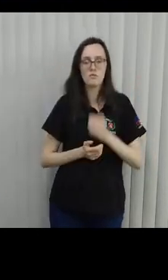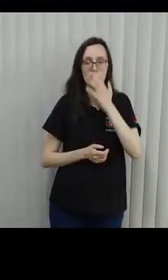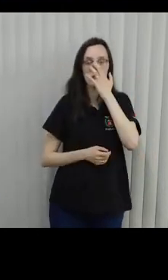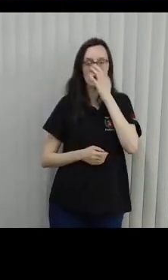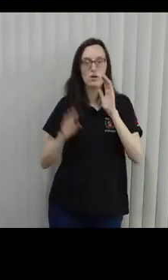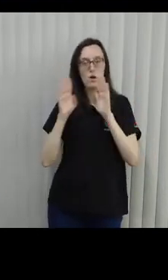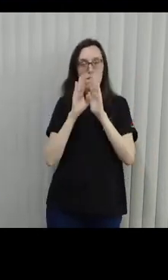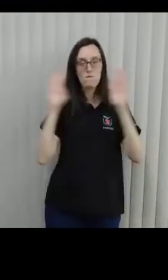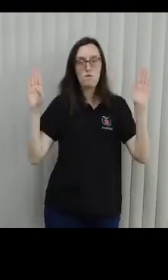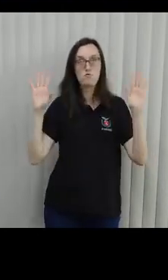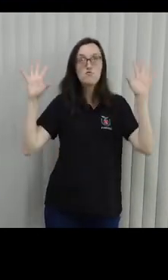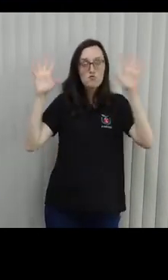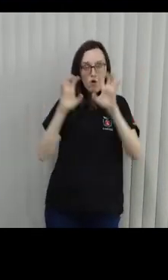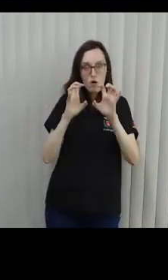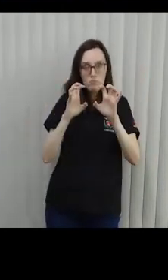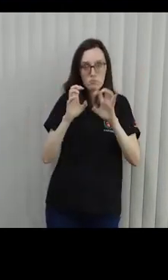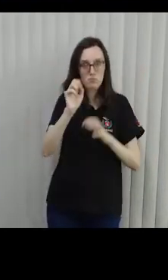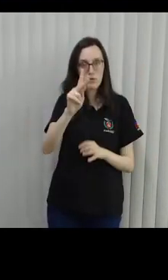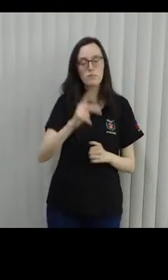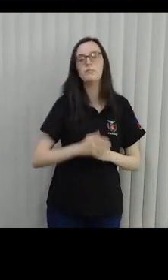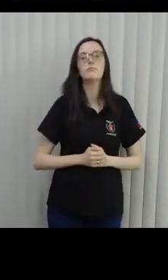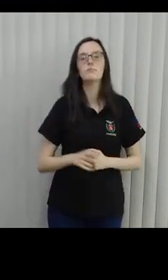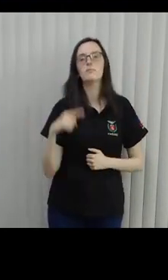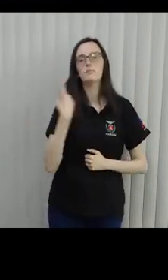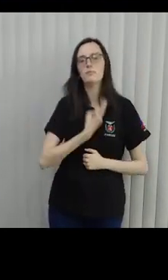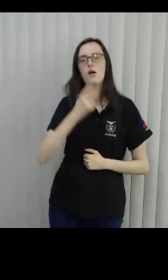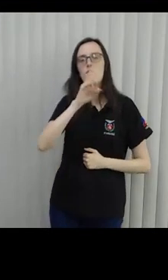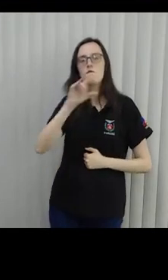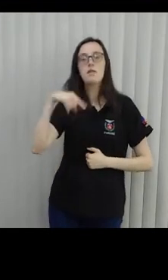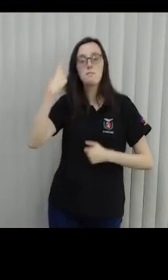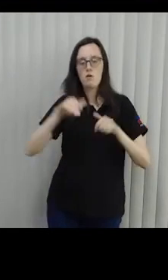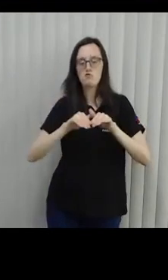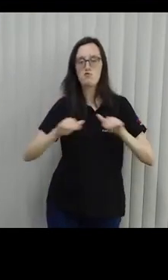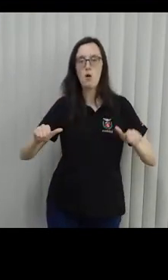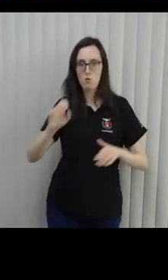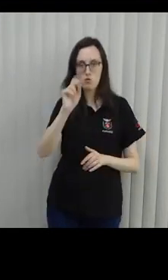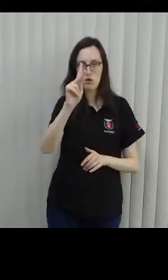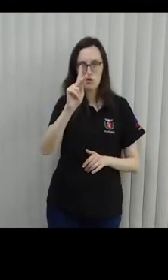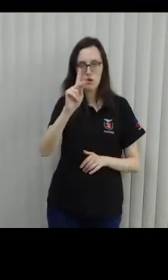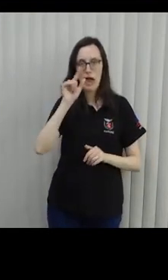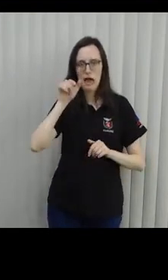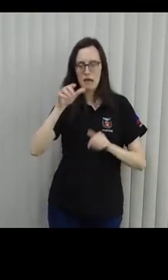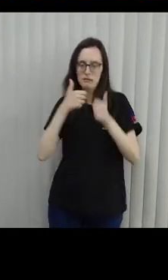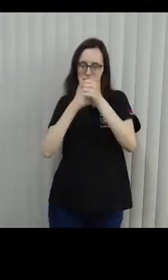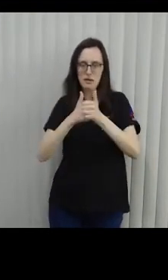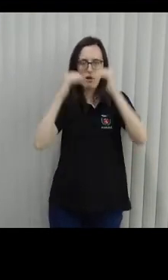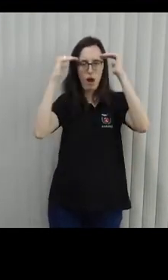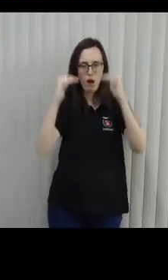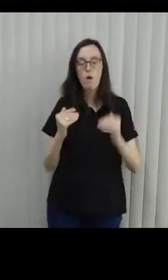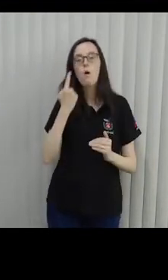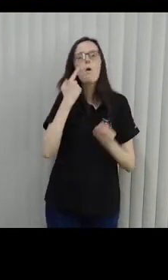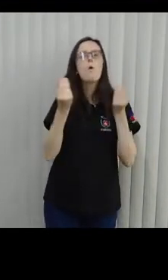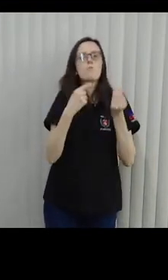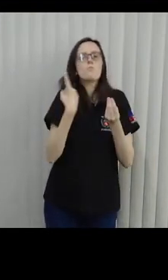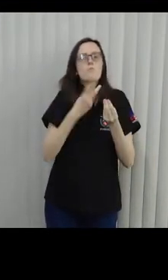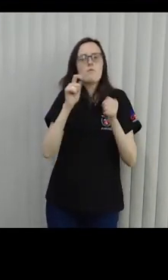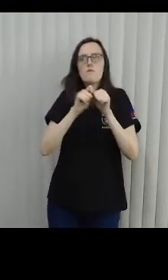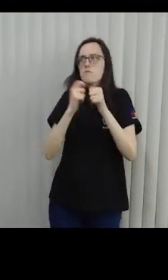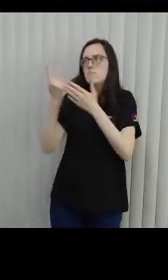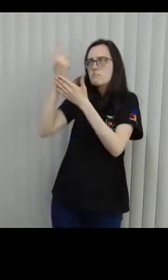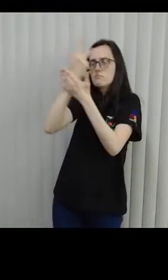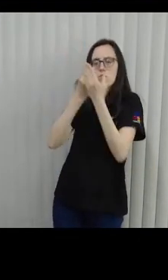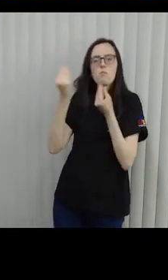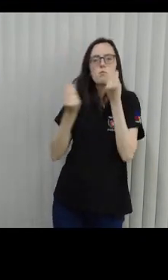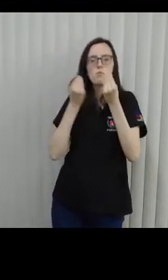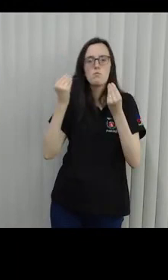fundo escuro, tá bom? E depois a gente faz o chão, vou fazer nessa ordem, beleza? Então, como é que a gente faz para desenhar esse